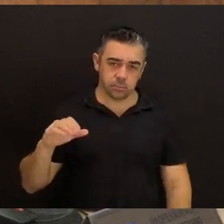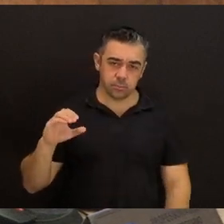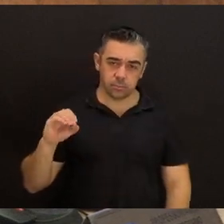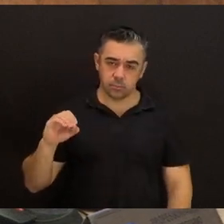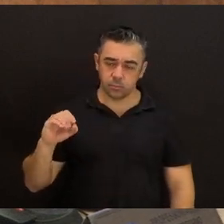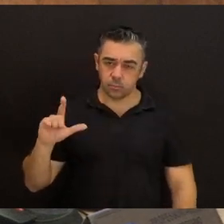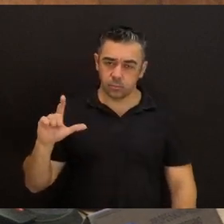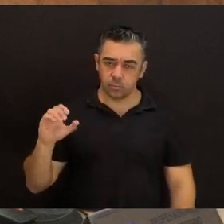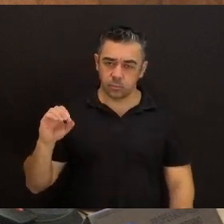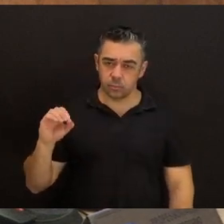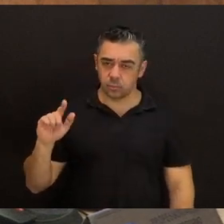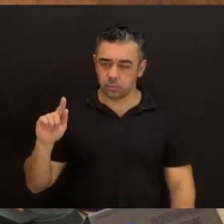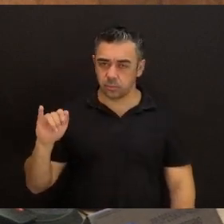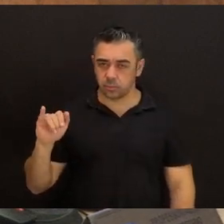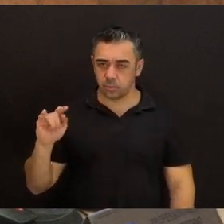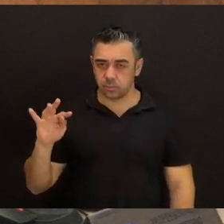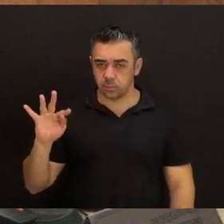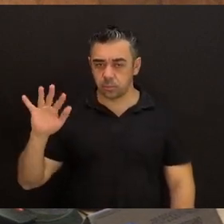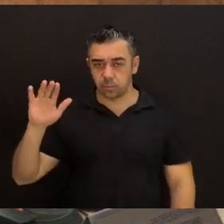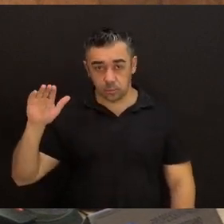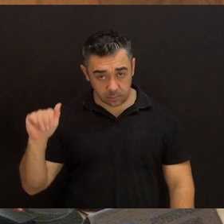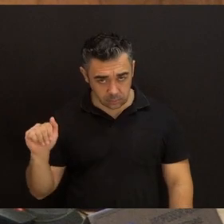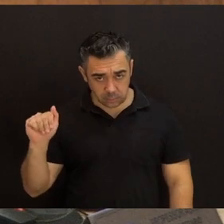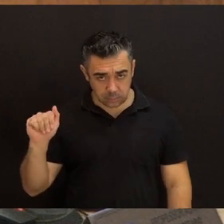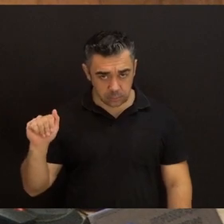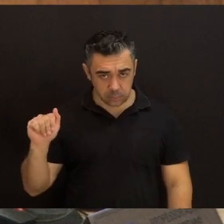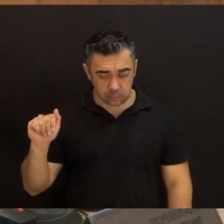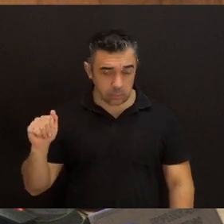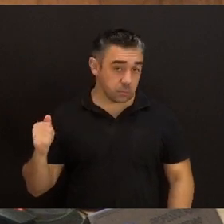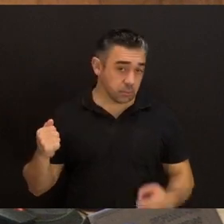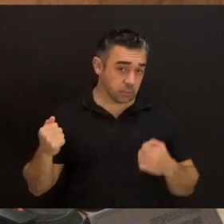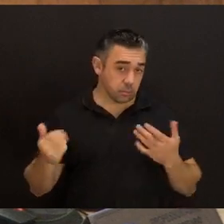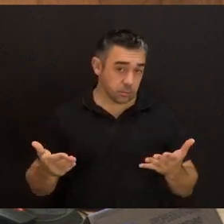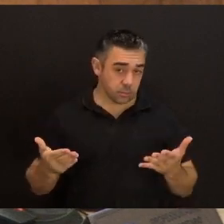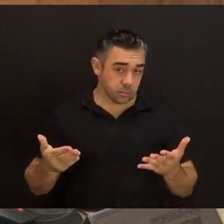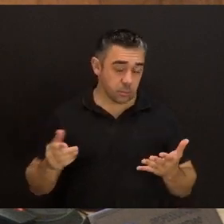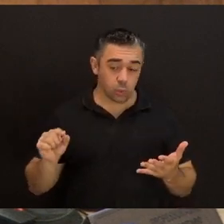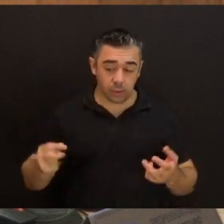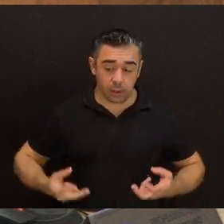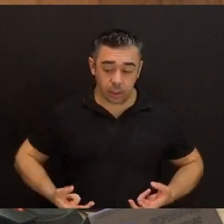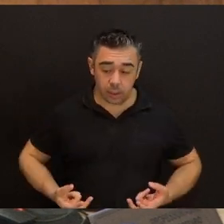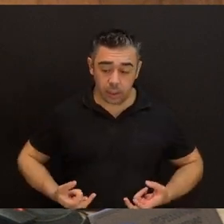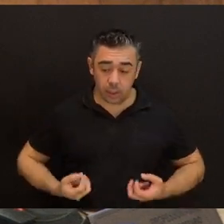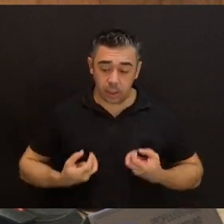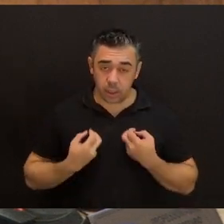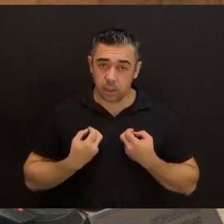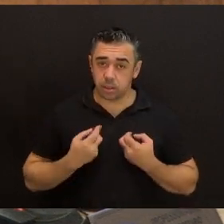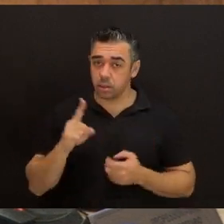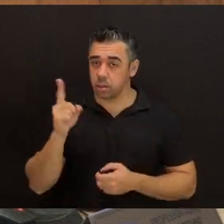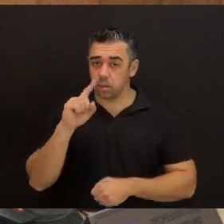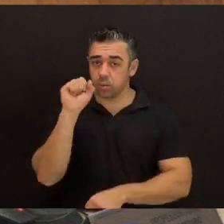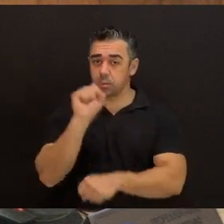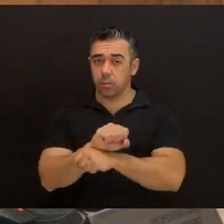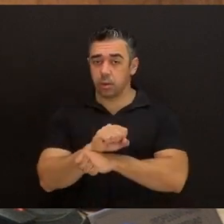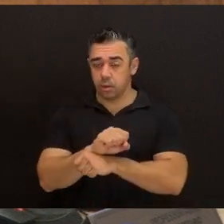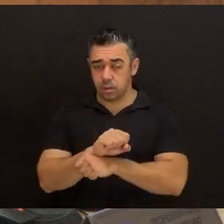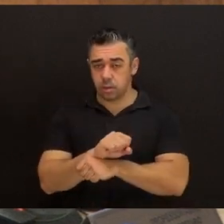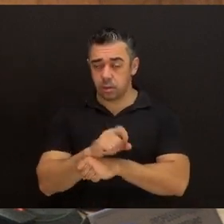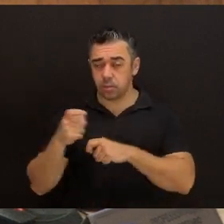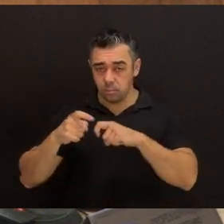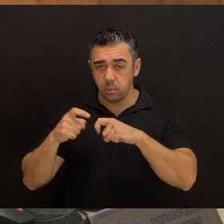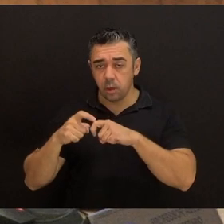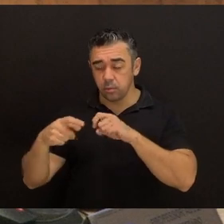por um médico oncologista gente câncer não dá para esperar infelizmente